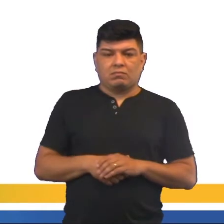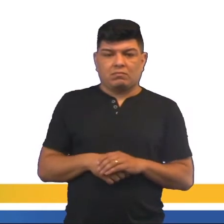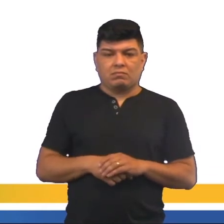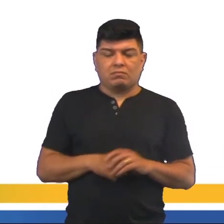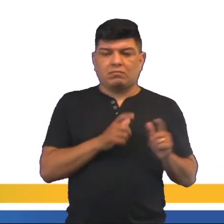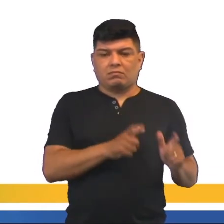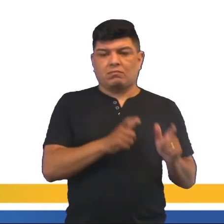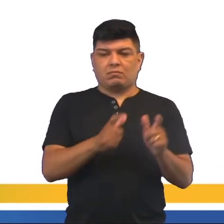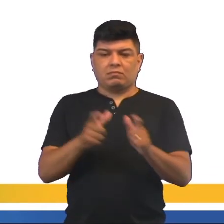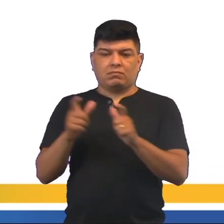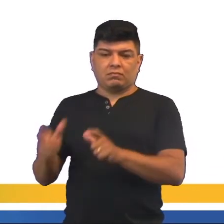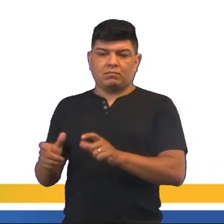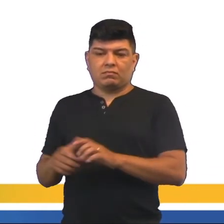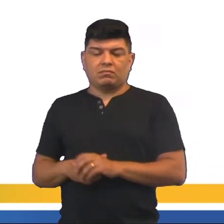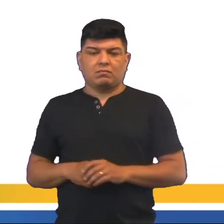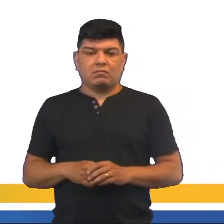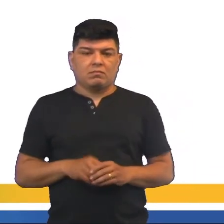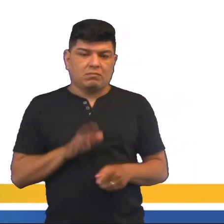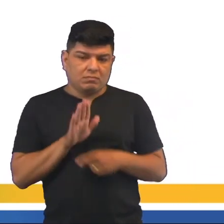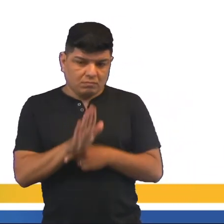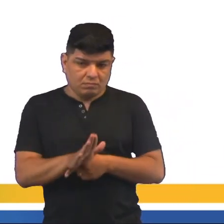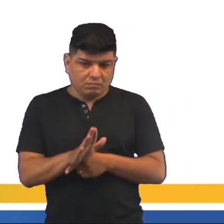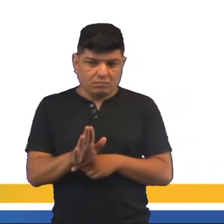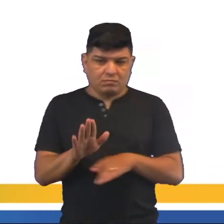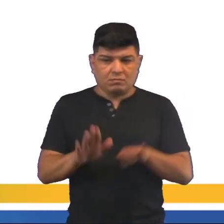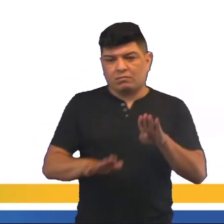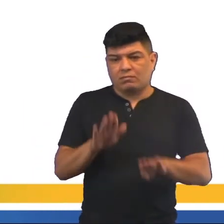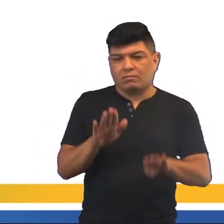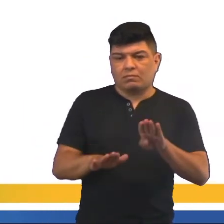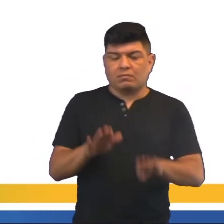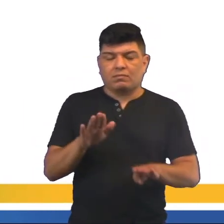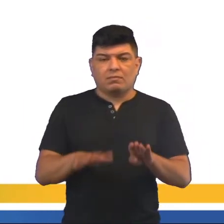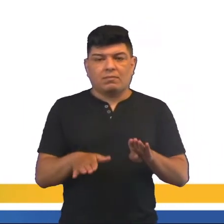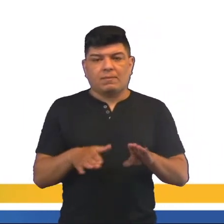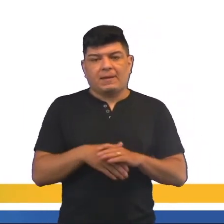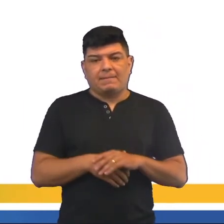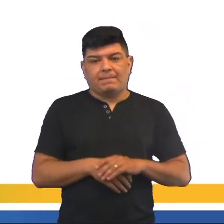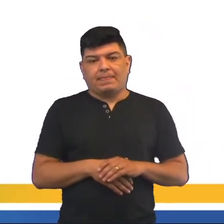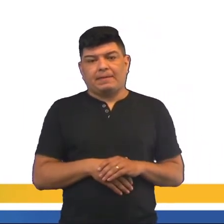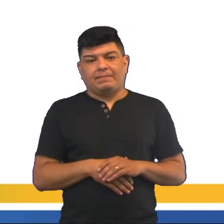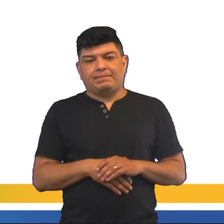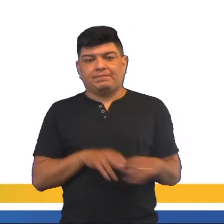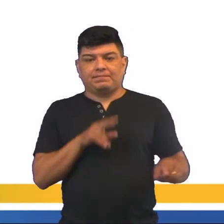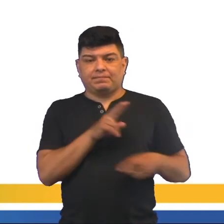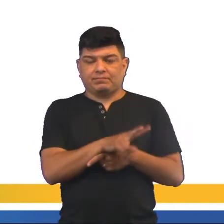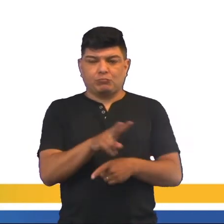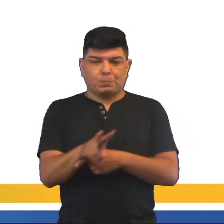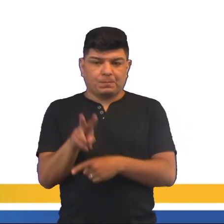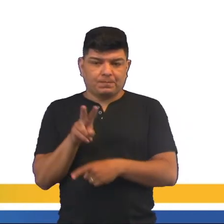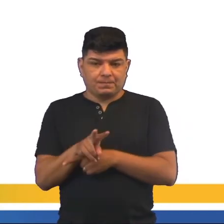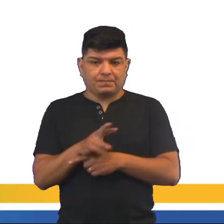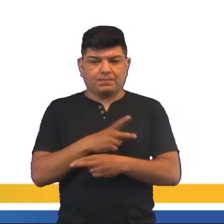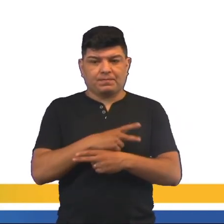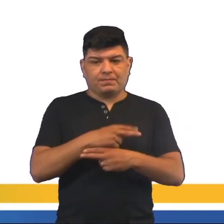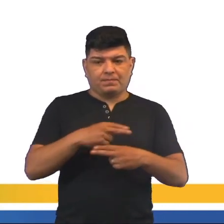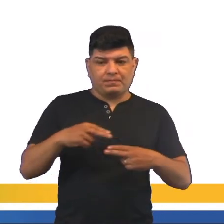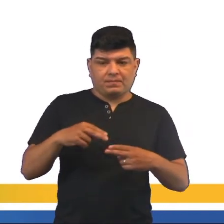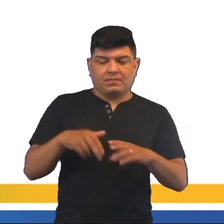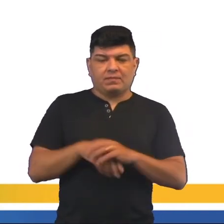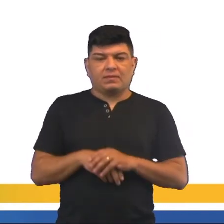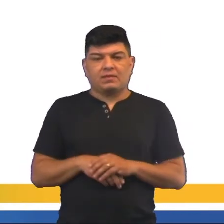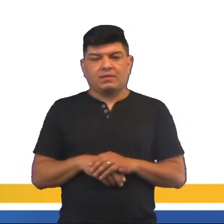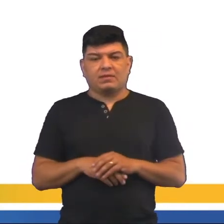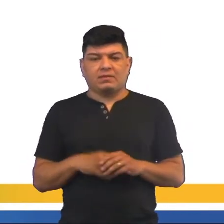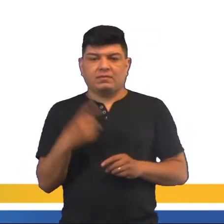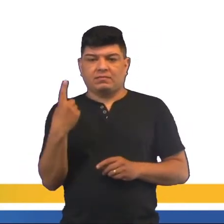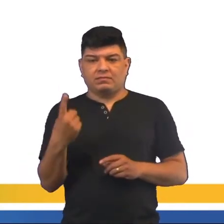são ambientes que vão ajudar muitas vezes, né, a preservar a diversidade